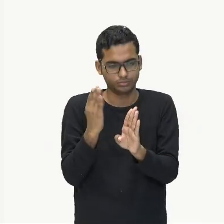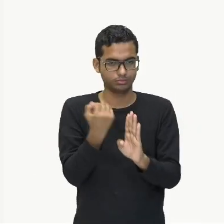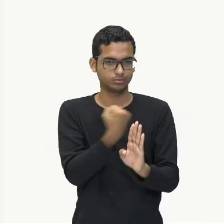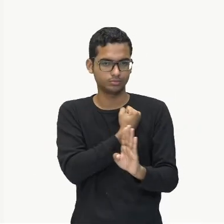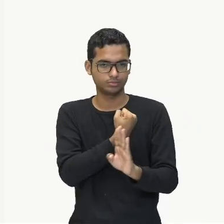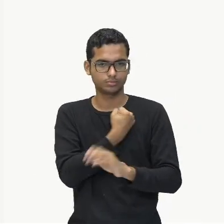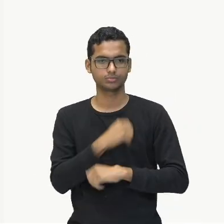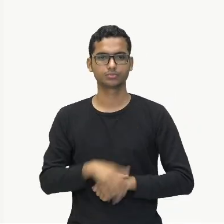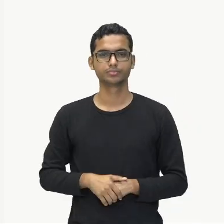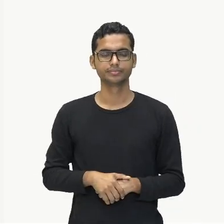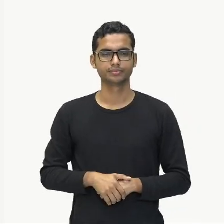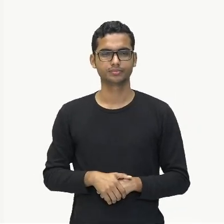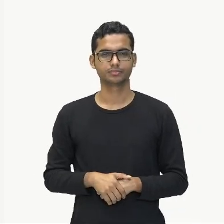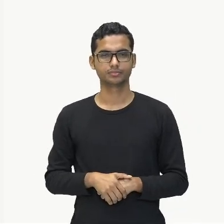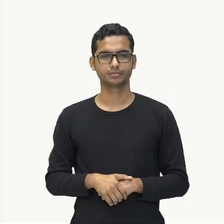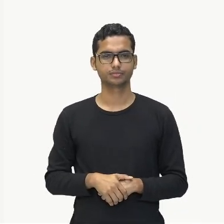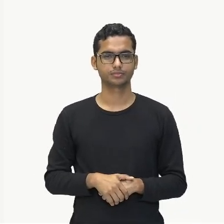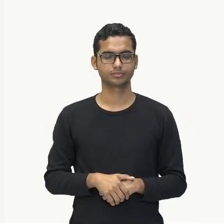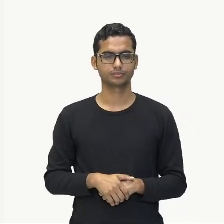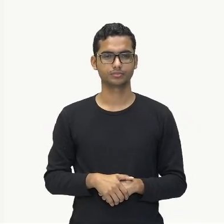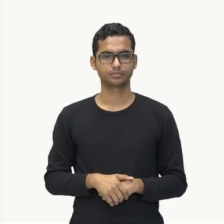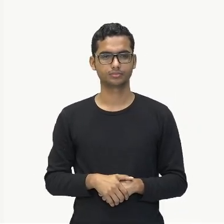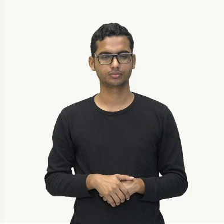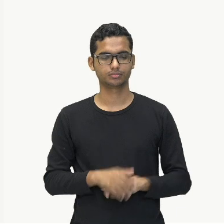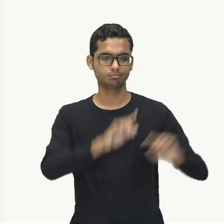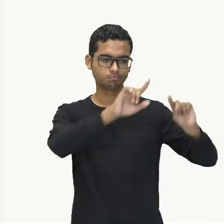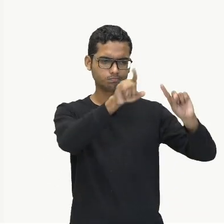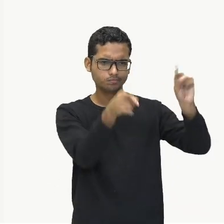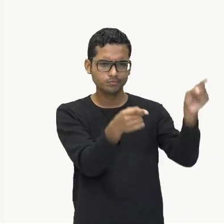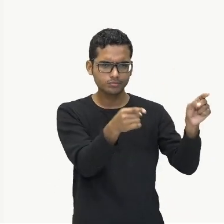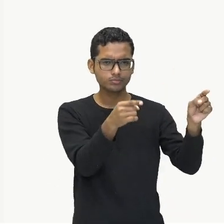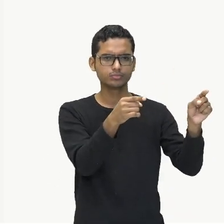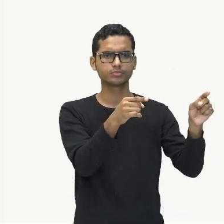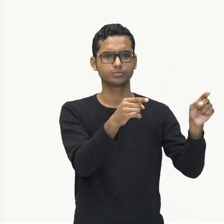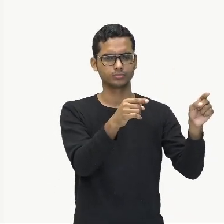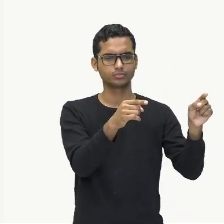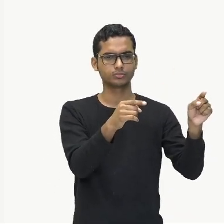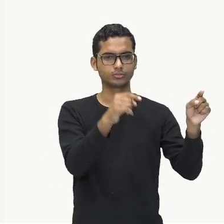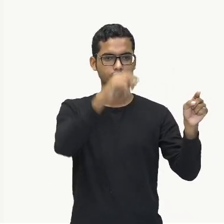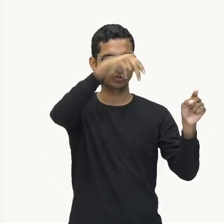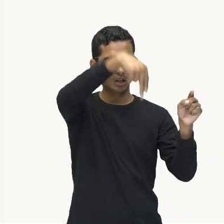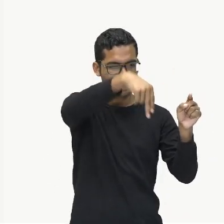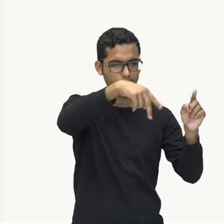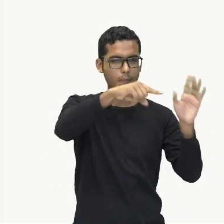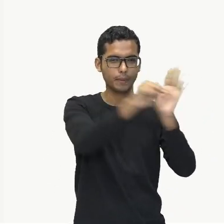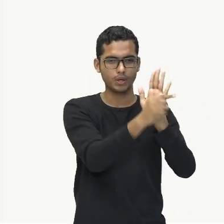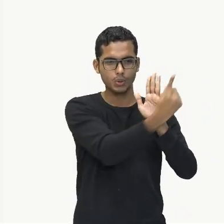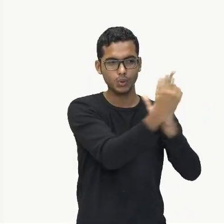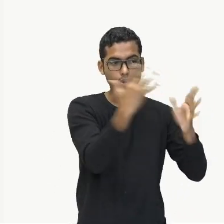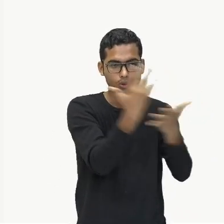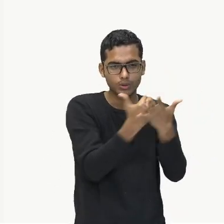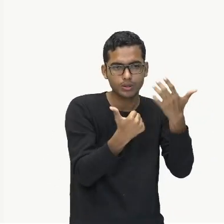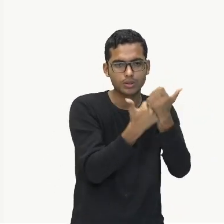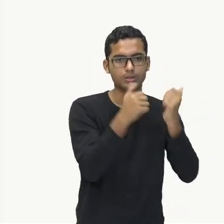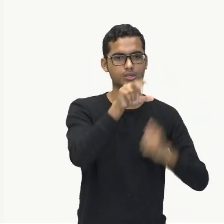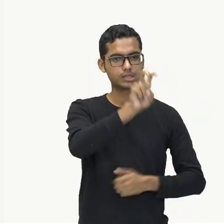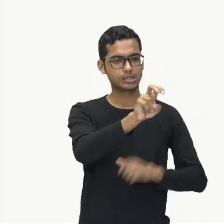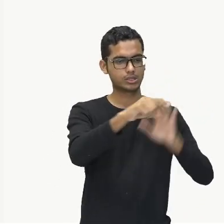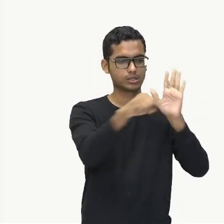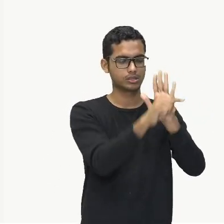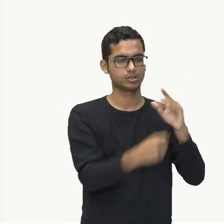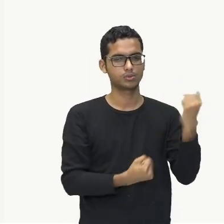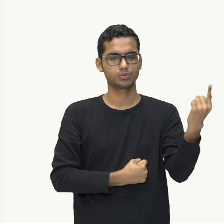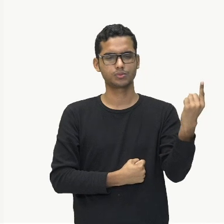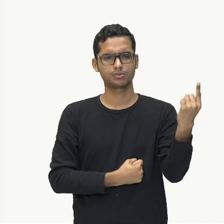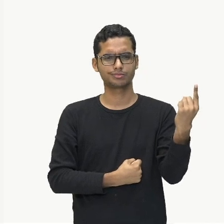razão. E nesse expoente aqui, ó, n menos 1, nós vamos fazer 5 menos 1. Por